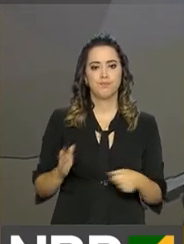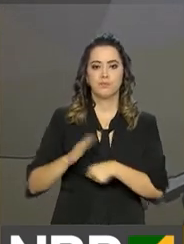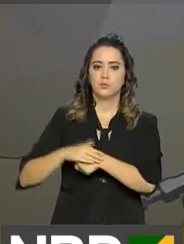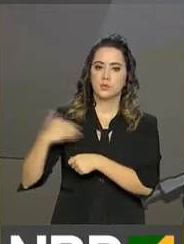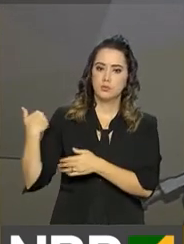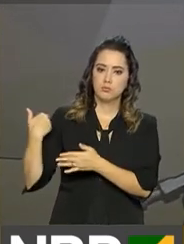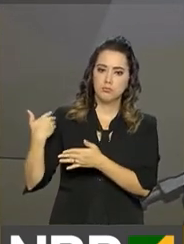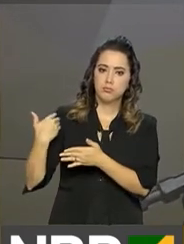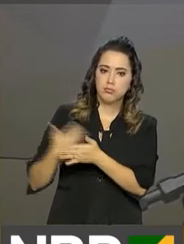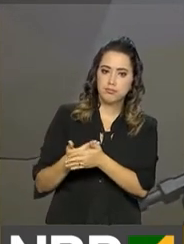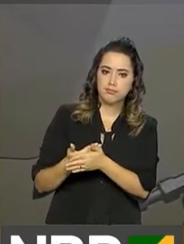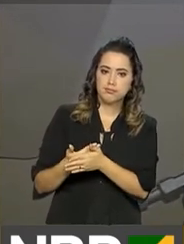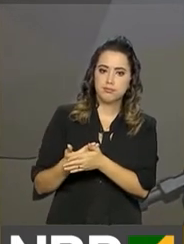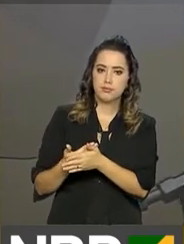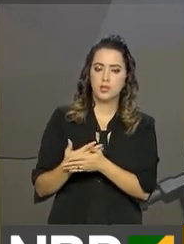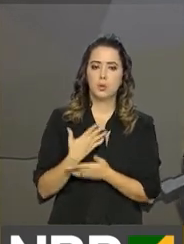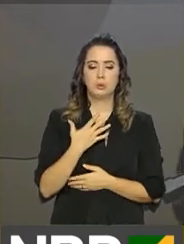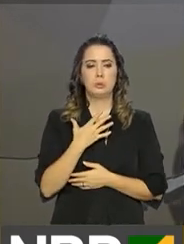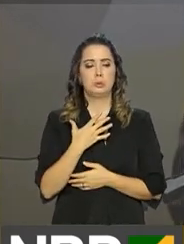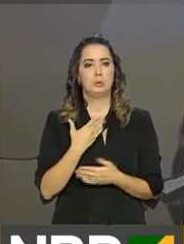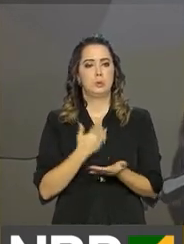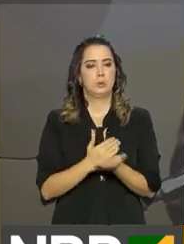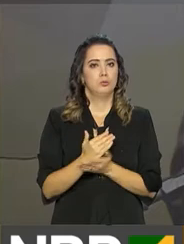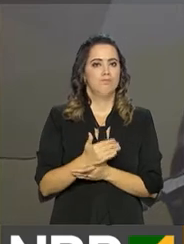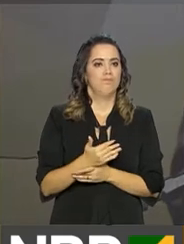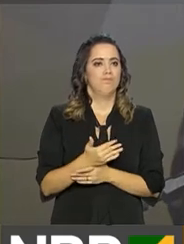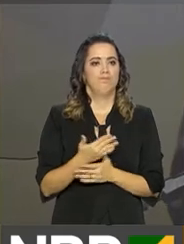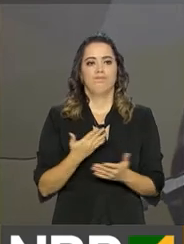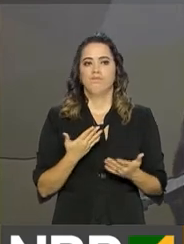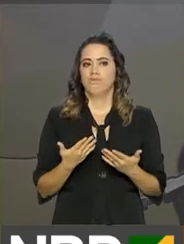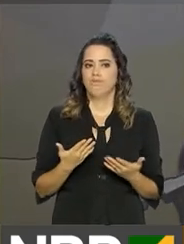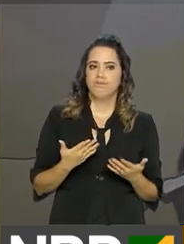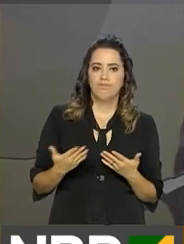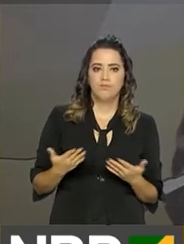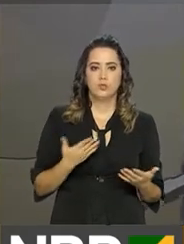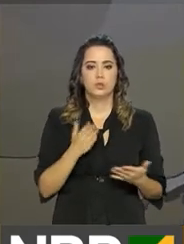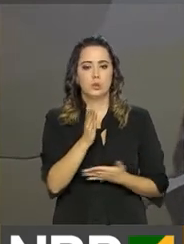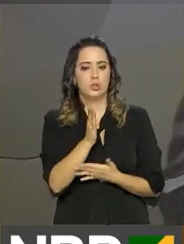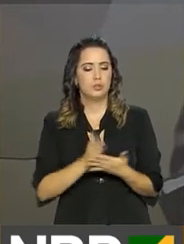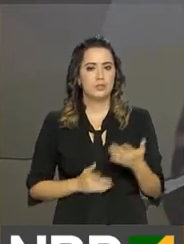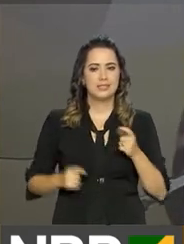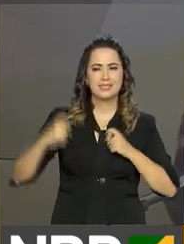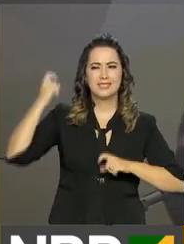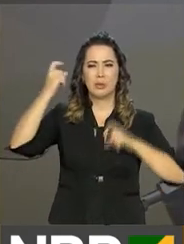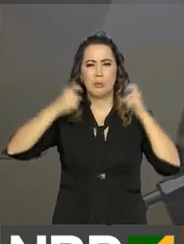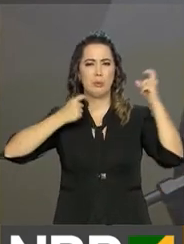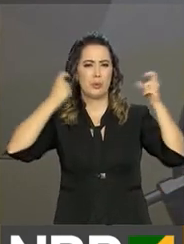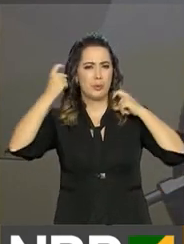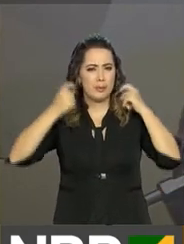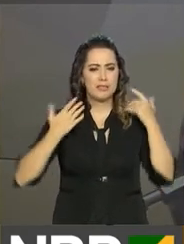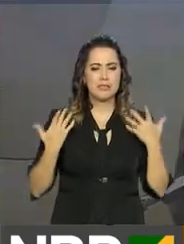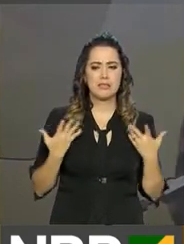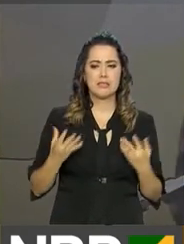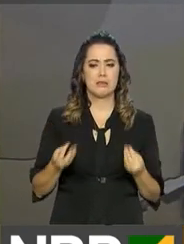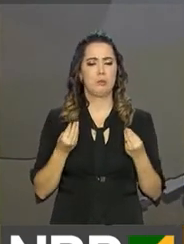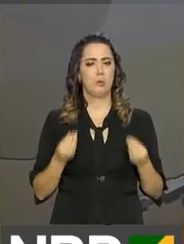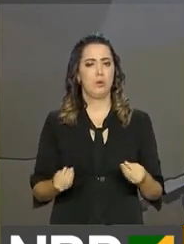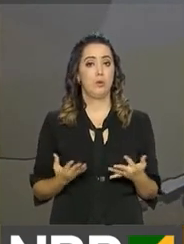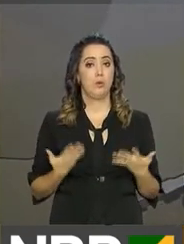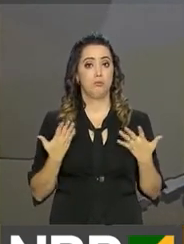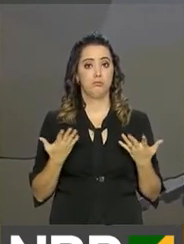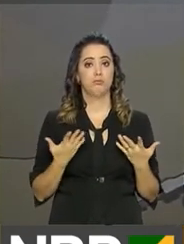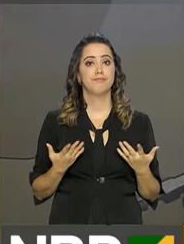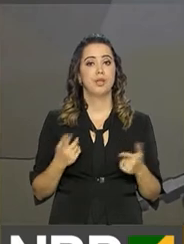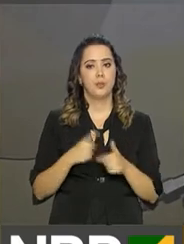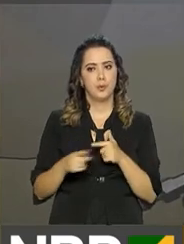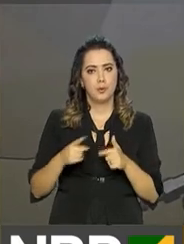esta parte, começou um certo pessimismo, não é? Uma certa divisão, uma preocupação intensa, que